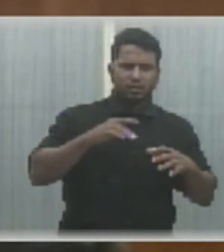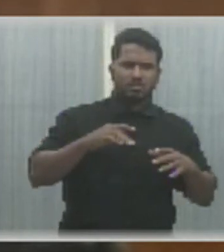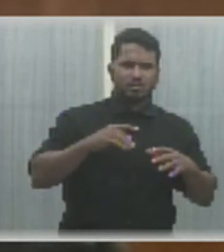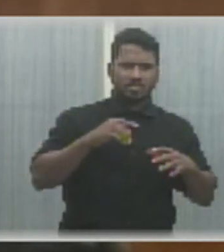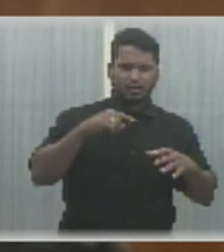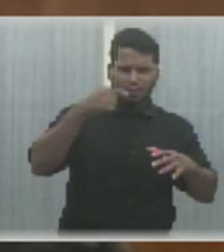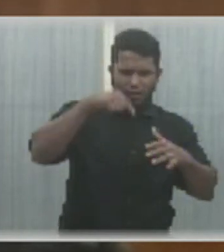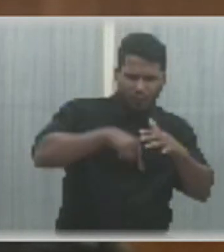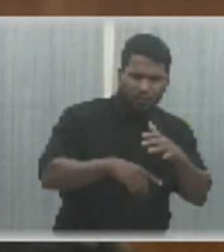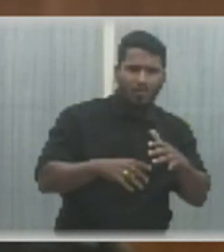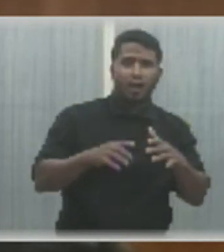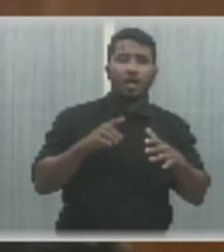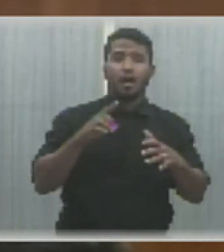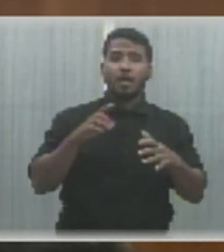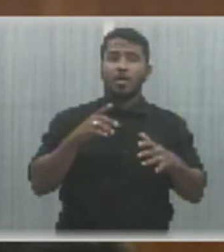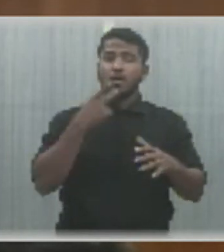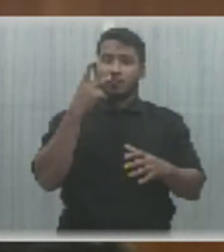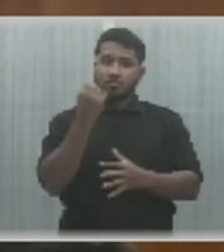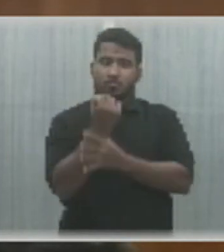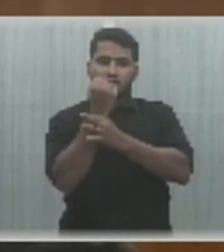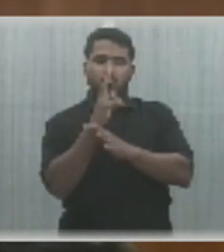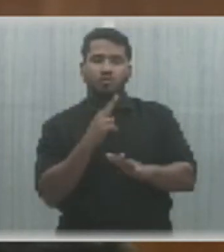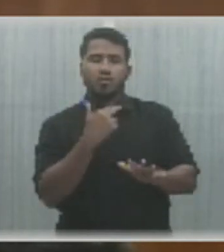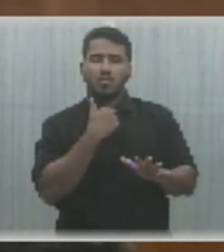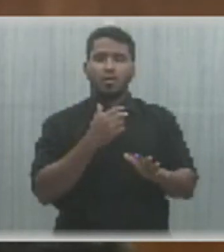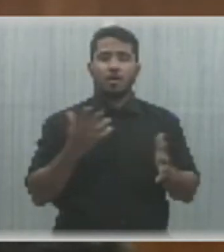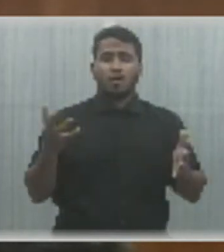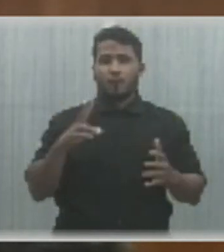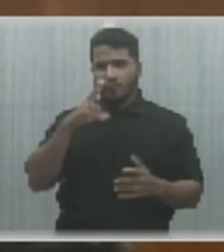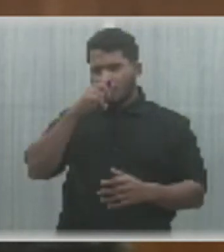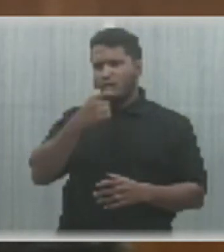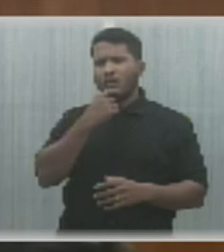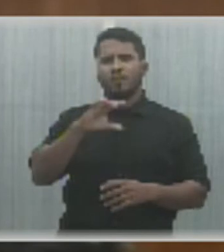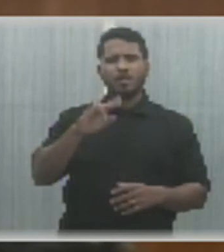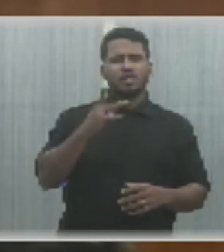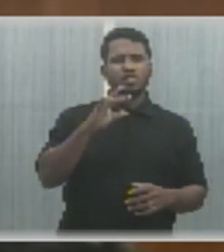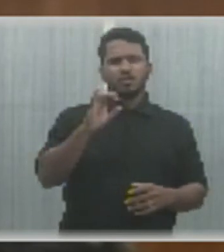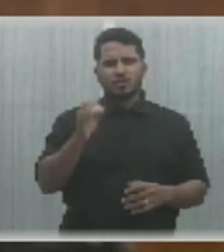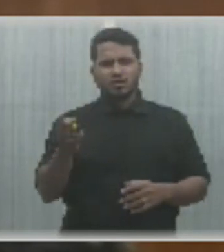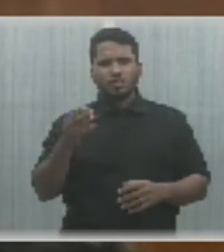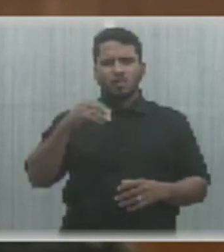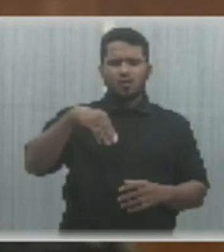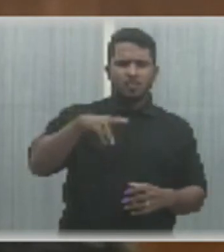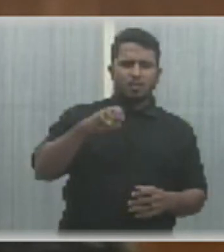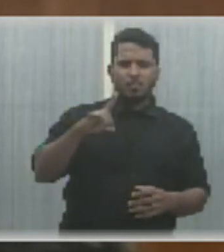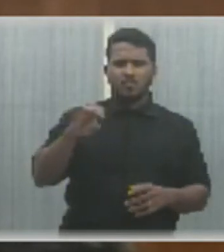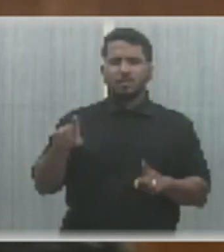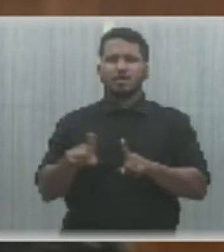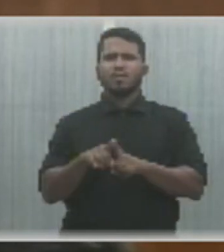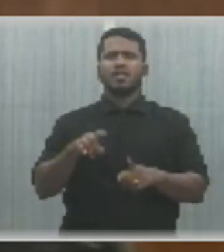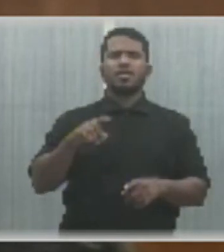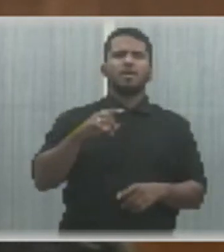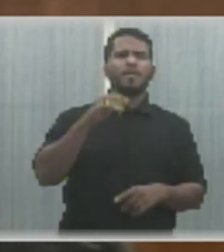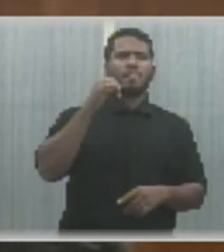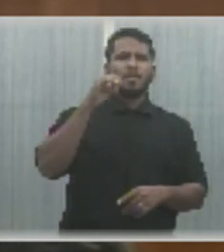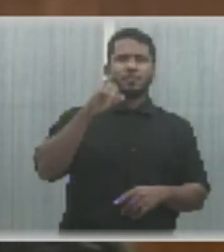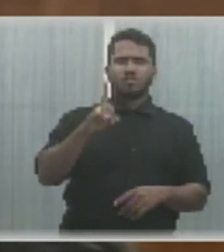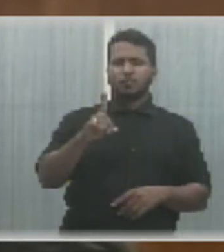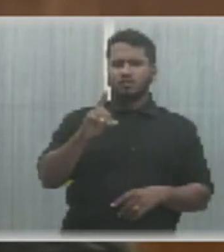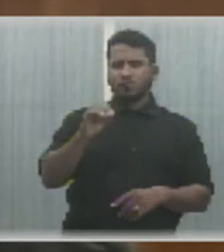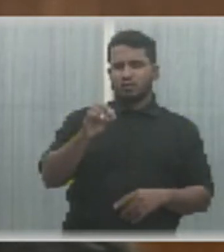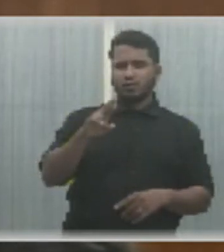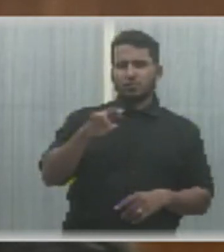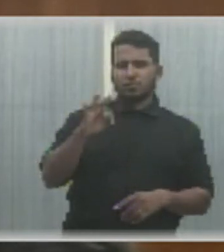agora, ao exemplo do que já aconteceu com Chico Mendes, com o que aconteceu com a Dorothy, irmã Dorothy,